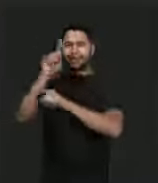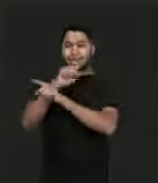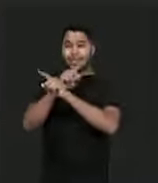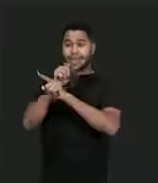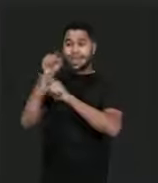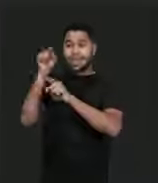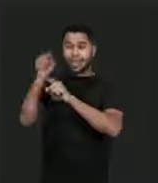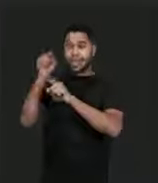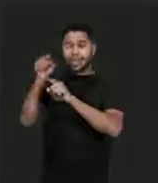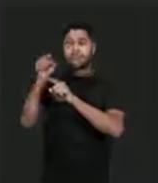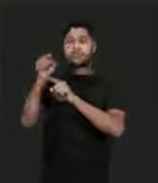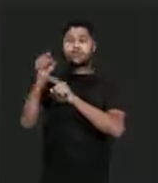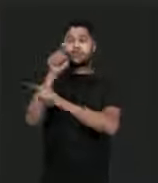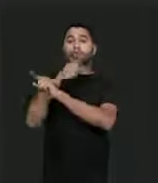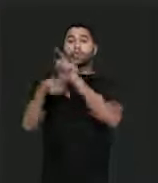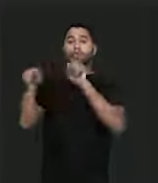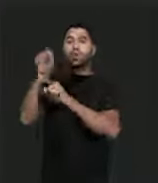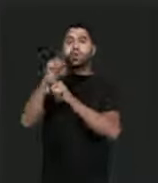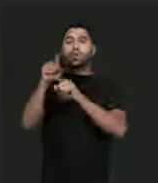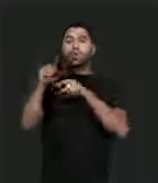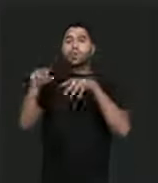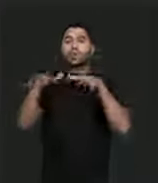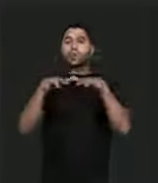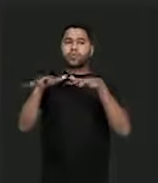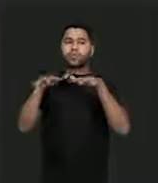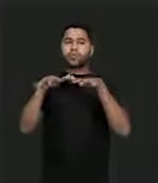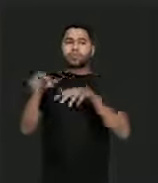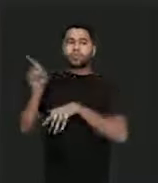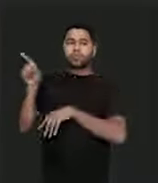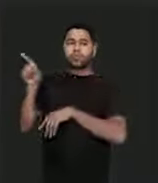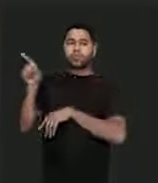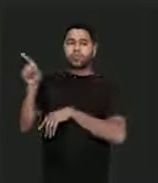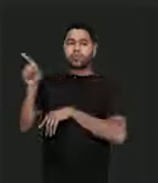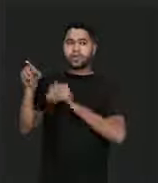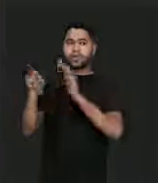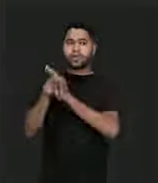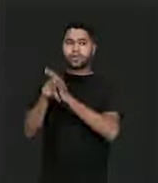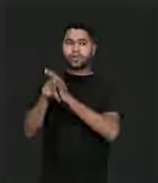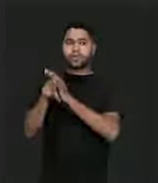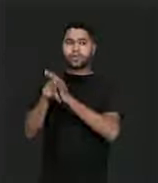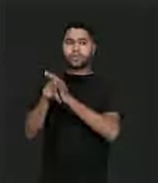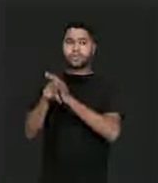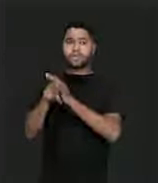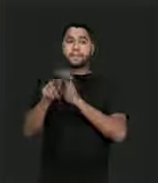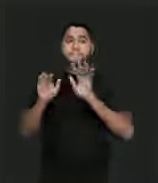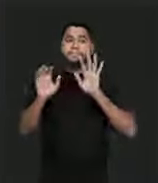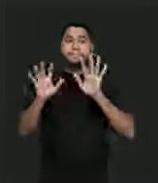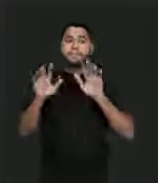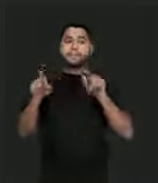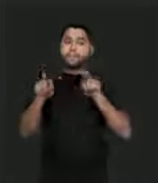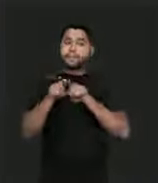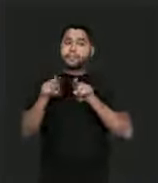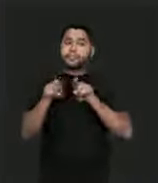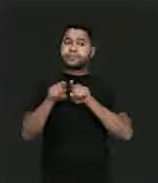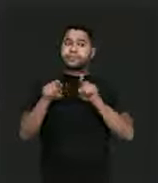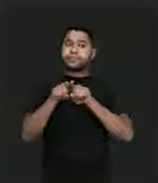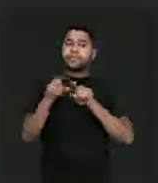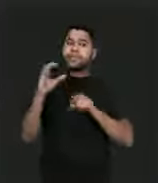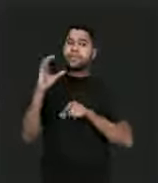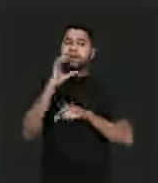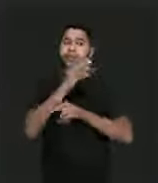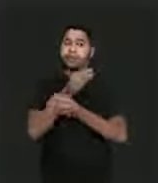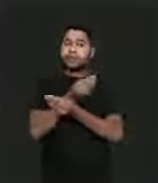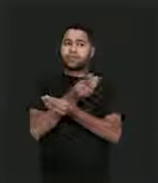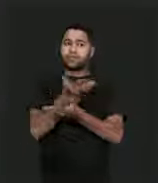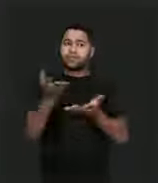Essa turbina, por sua vez, vai movimentar a turbina do gerador. Só que aqui também existe calor liberado